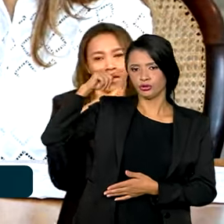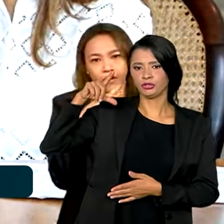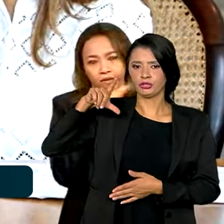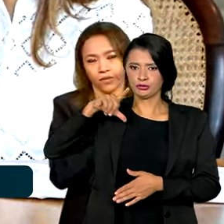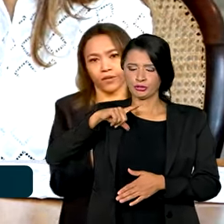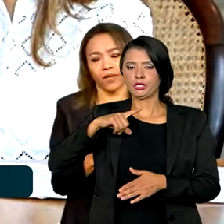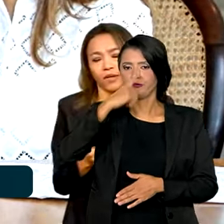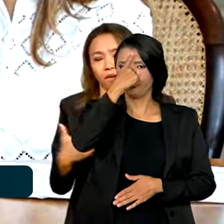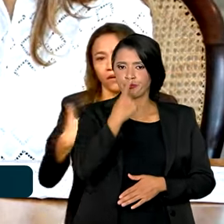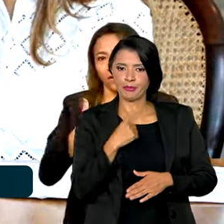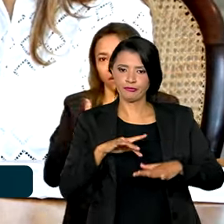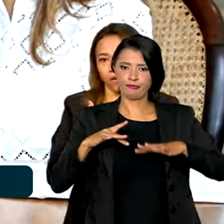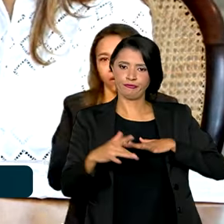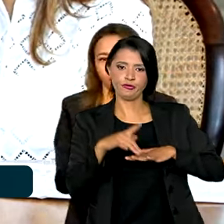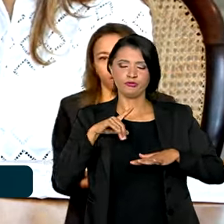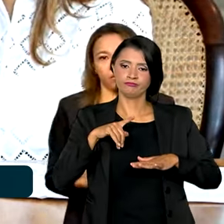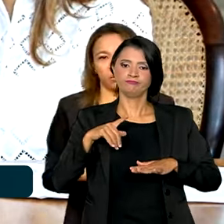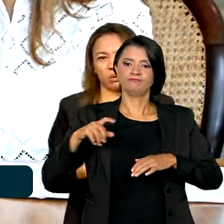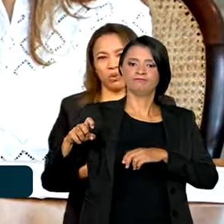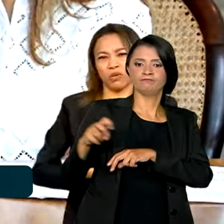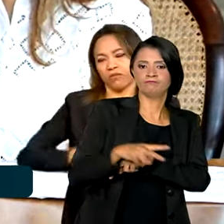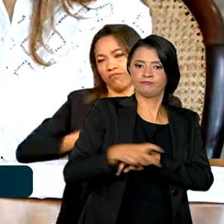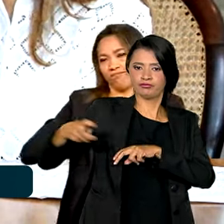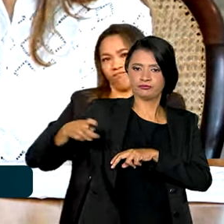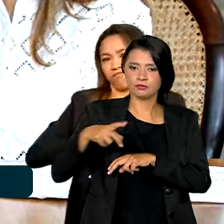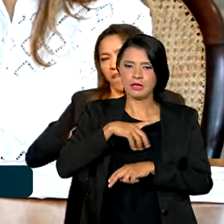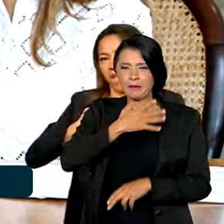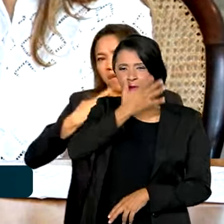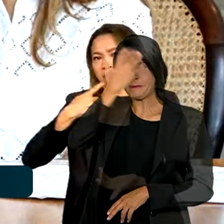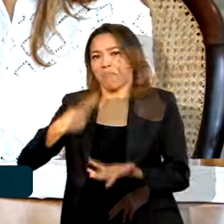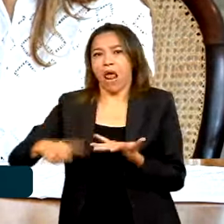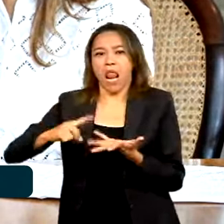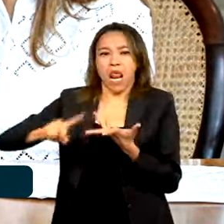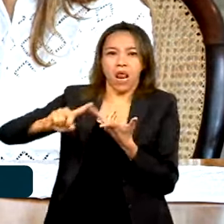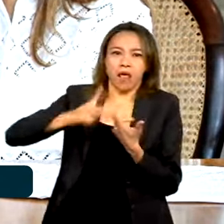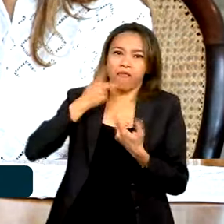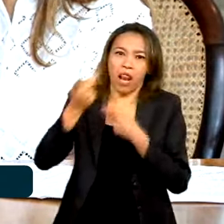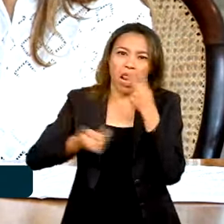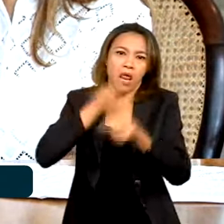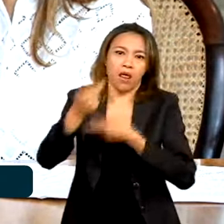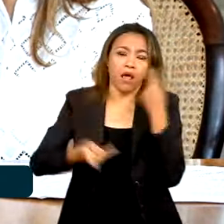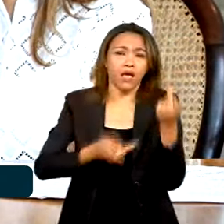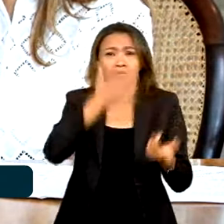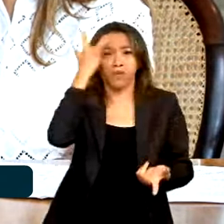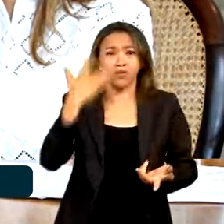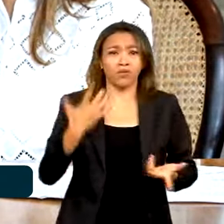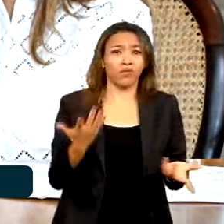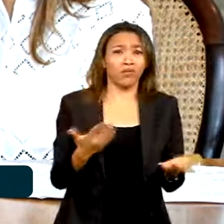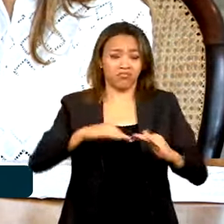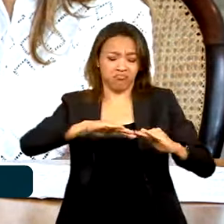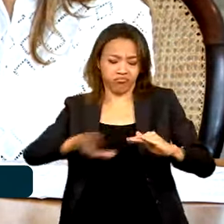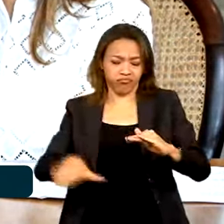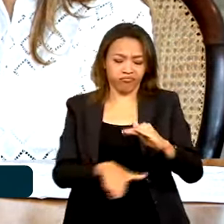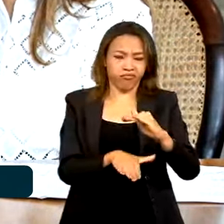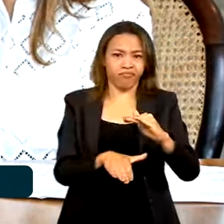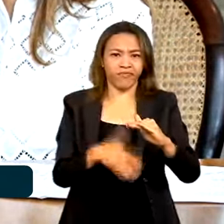conta hackeada nas redes sociais. As pessoas são muito desagradáveis, as pessoas baixam muito o nível, as pessoas